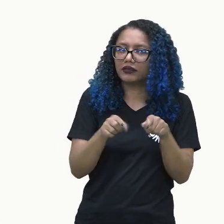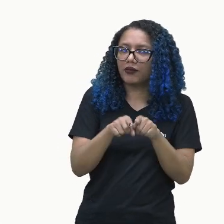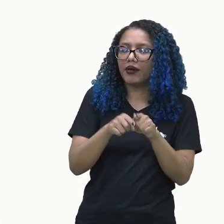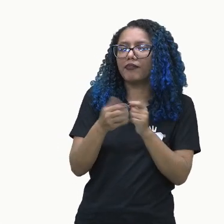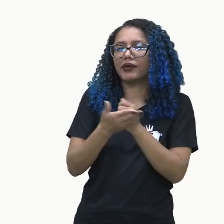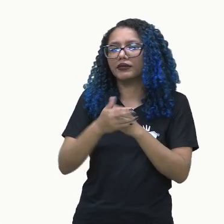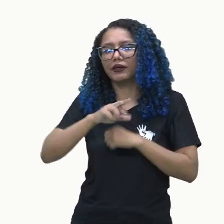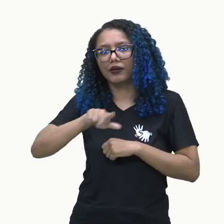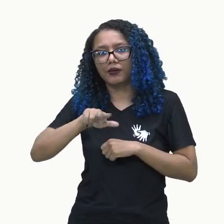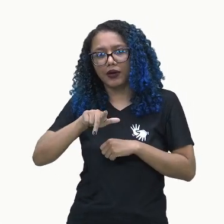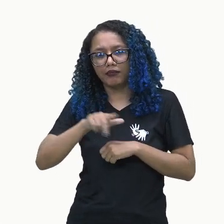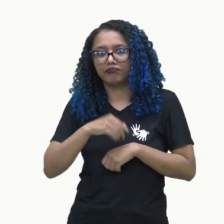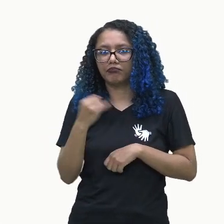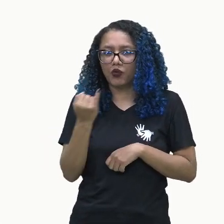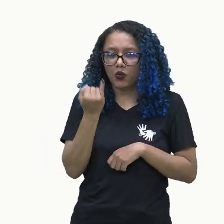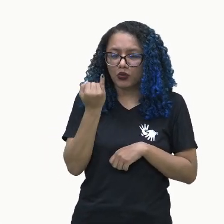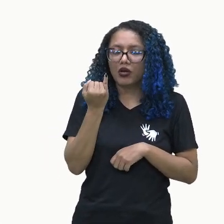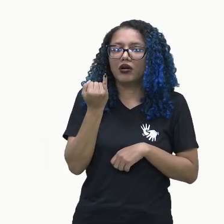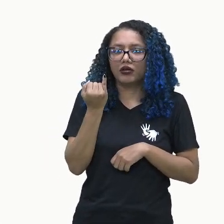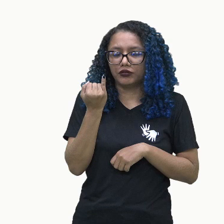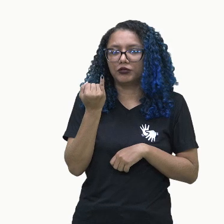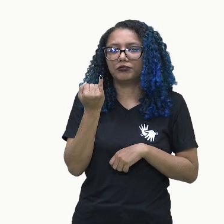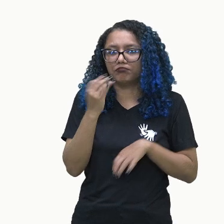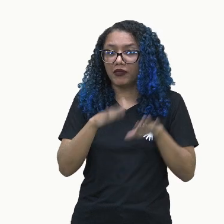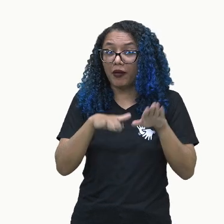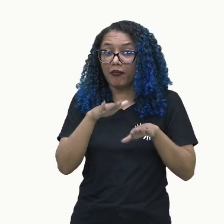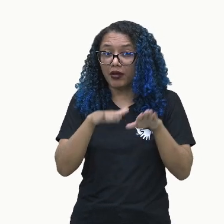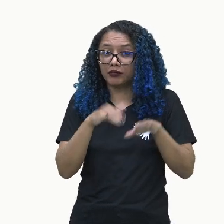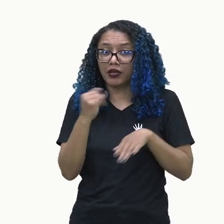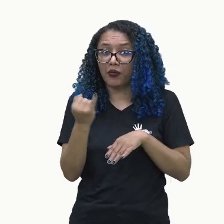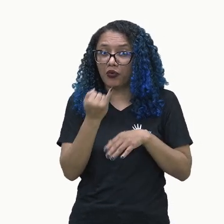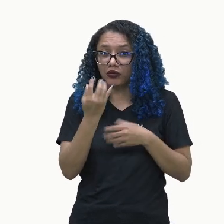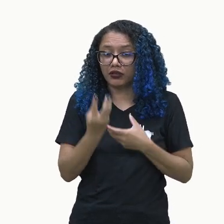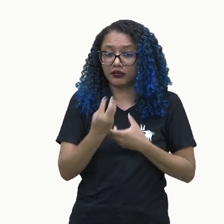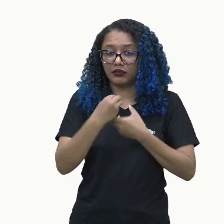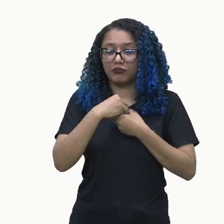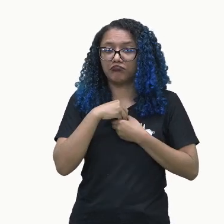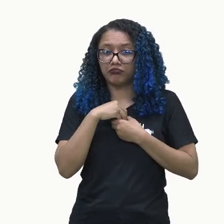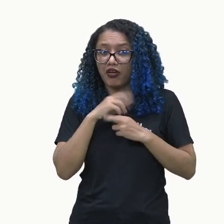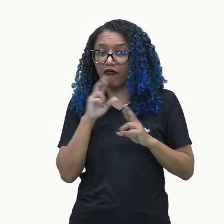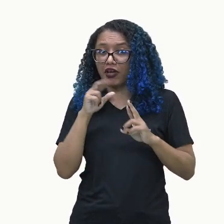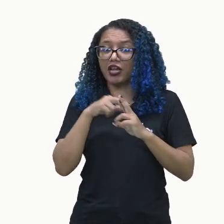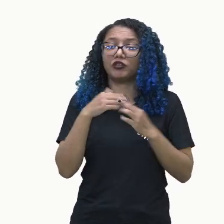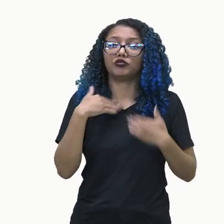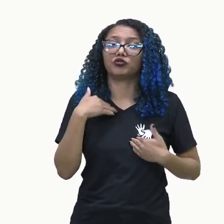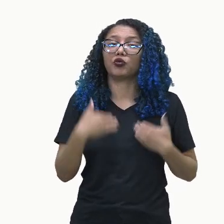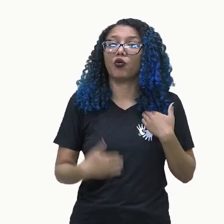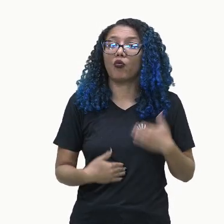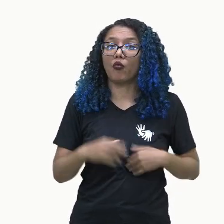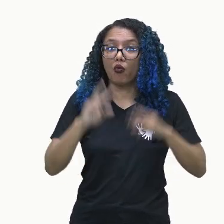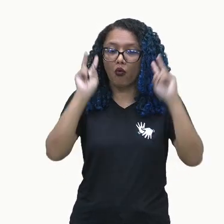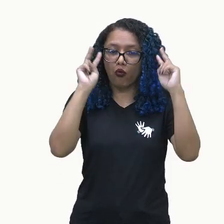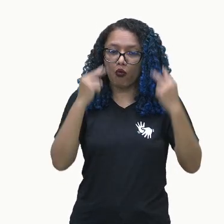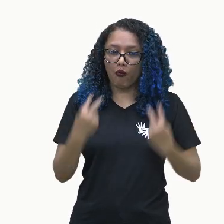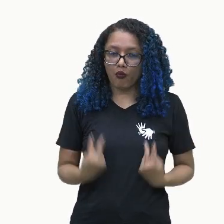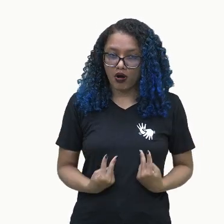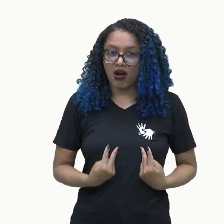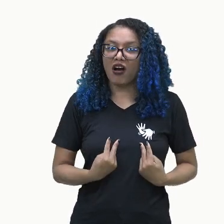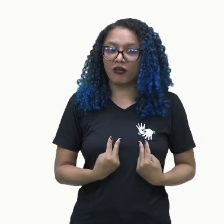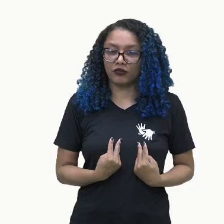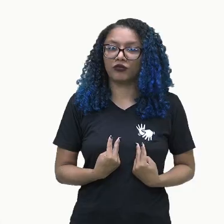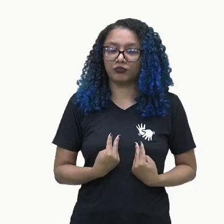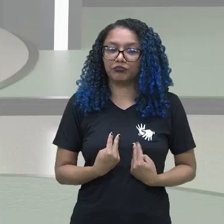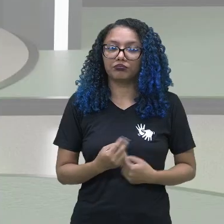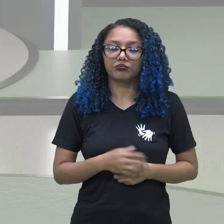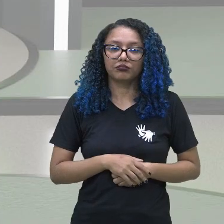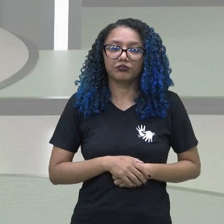né? Isso aí quanto à importância para o ser humano dentro da sua alimentação ou da sua composição